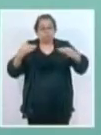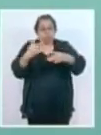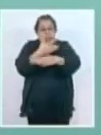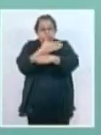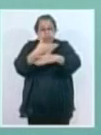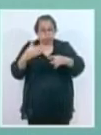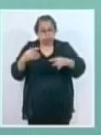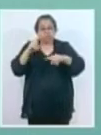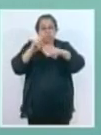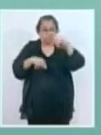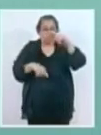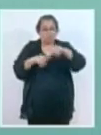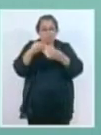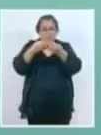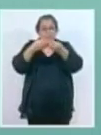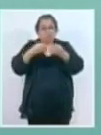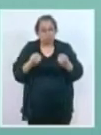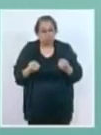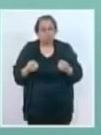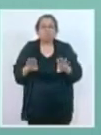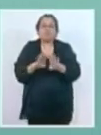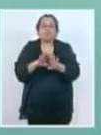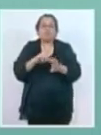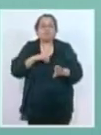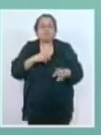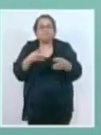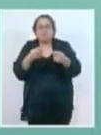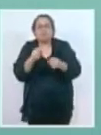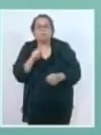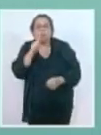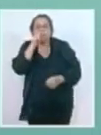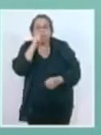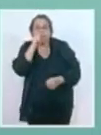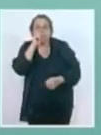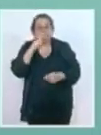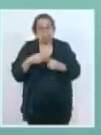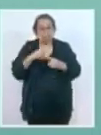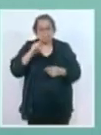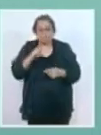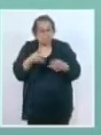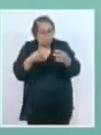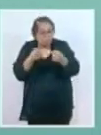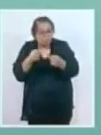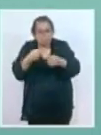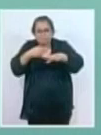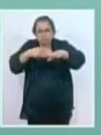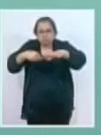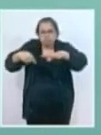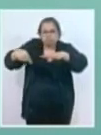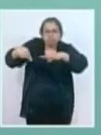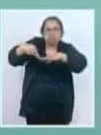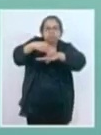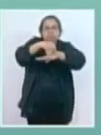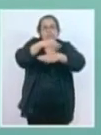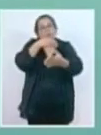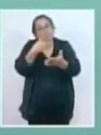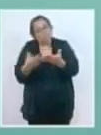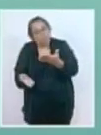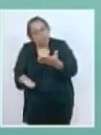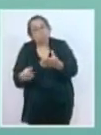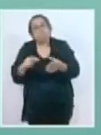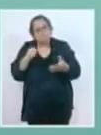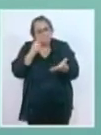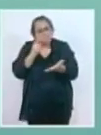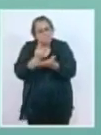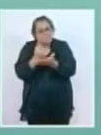também, tem a questão do risco, porque quem não vê o semáforo aqui, ele entra direto lá no cruzamento. Sim. Mesmo com sinalização